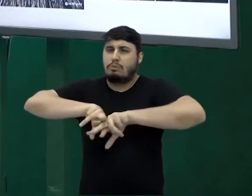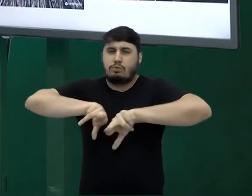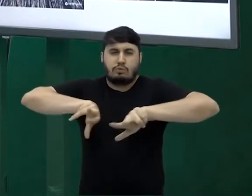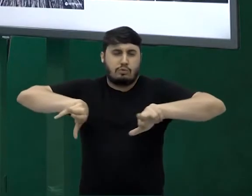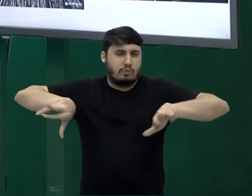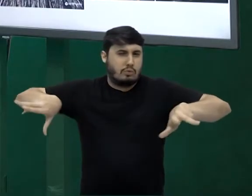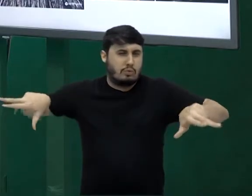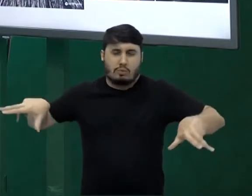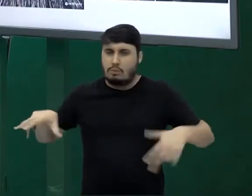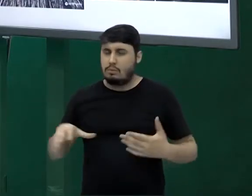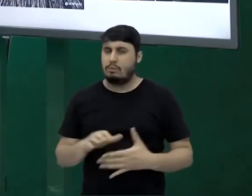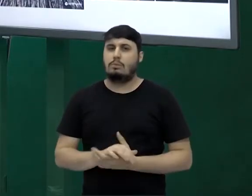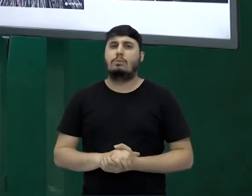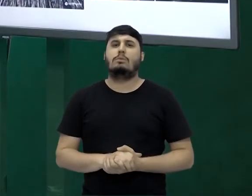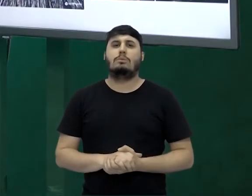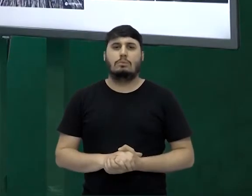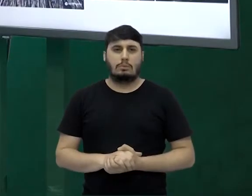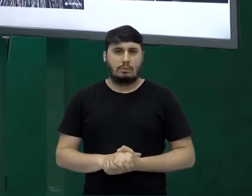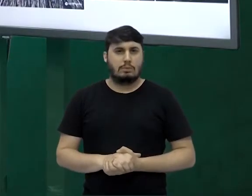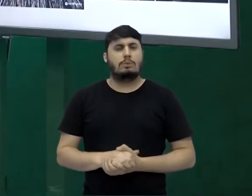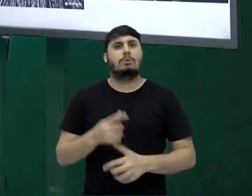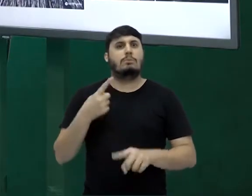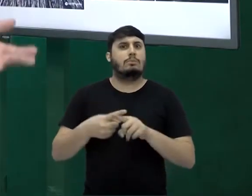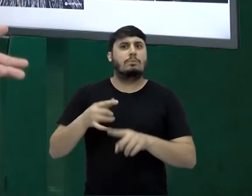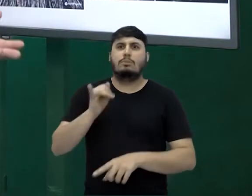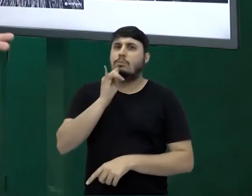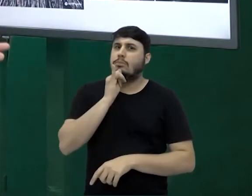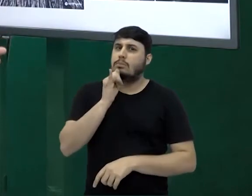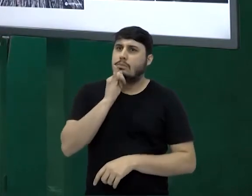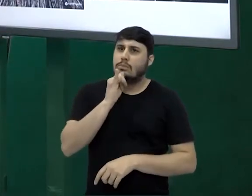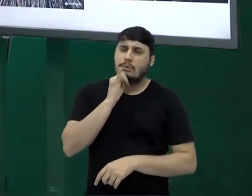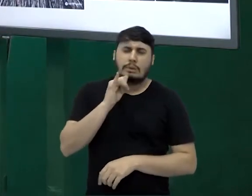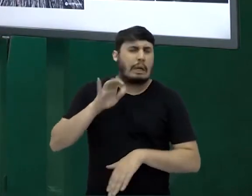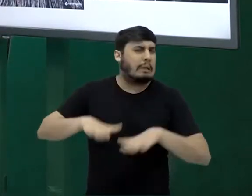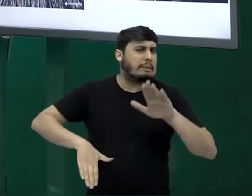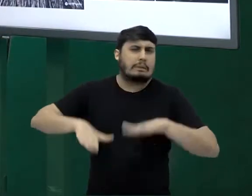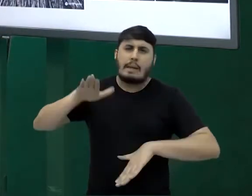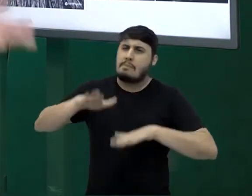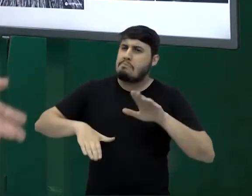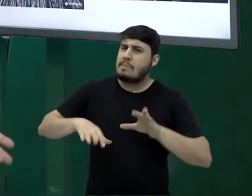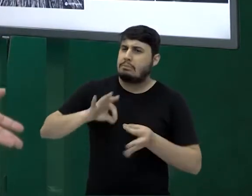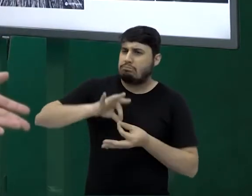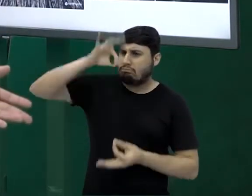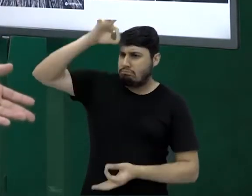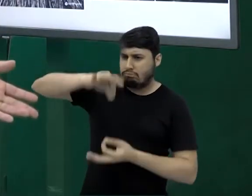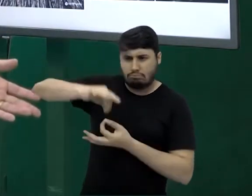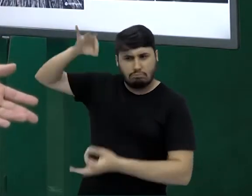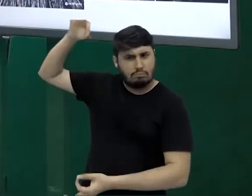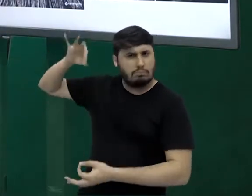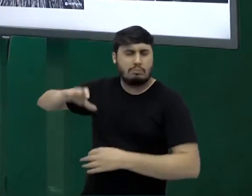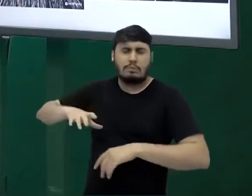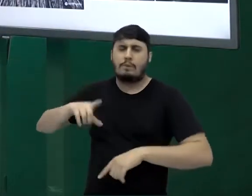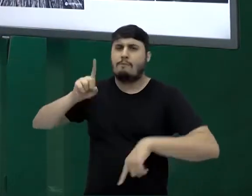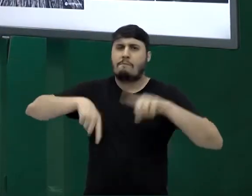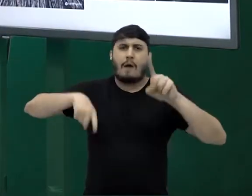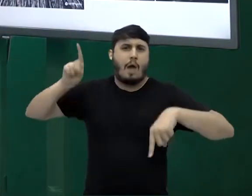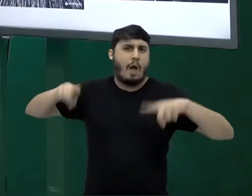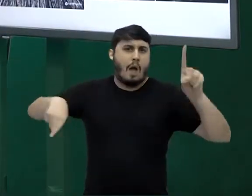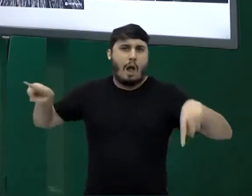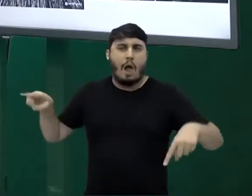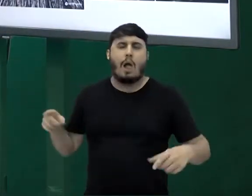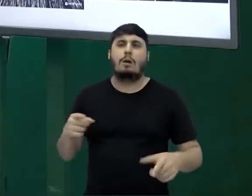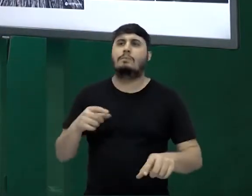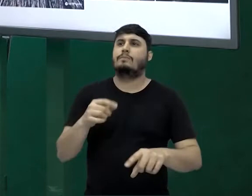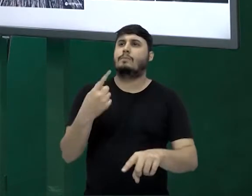chega, ok? E assim, de todo jeito, tá? Você tem um eucalipto de mais de 100 metros de altura, você